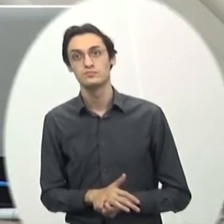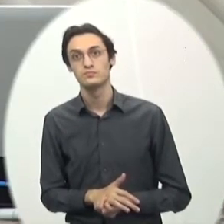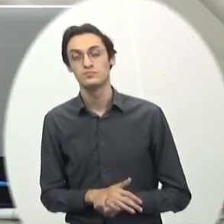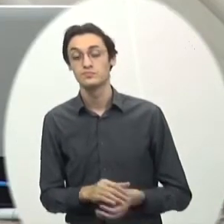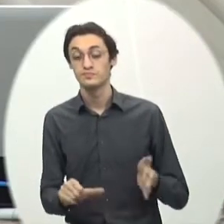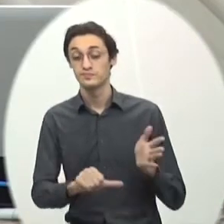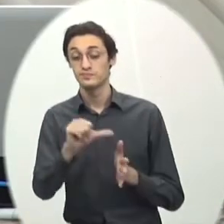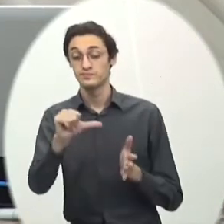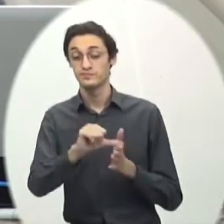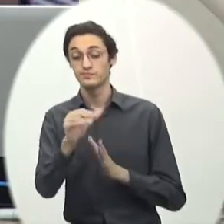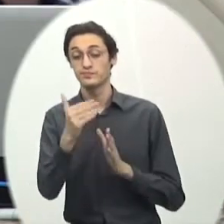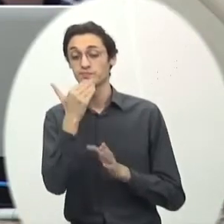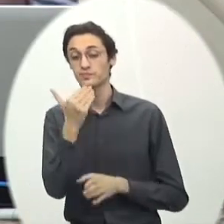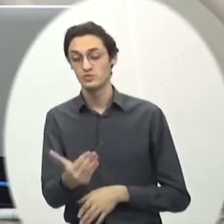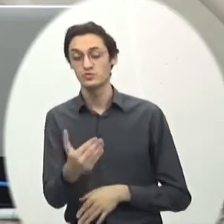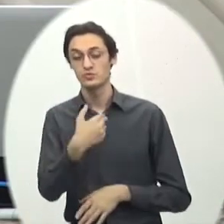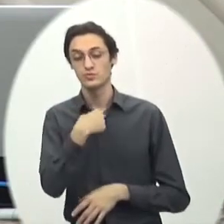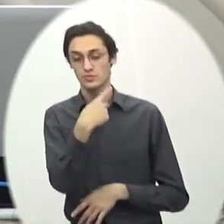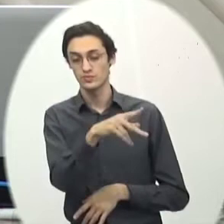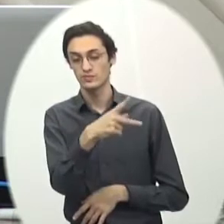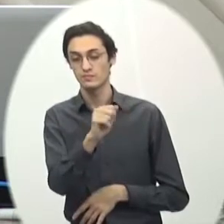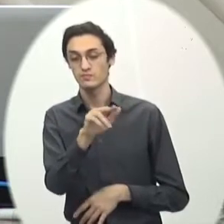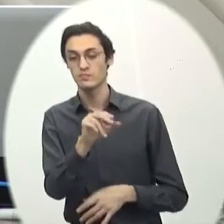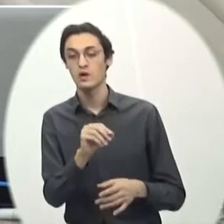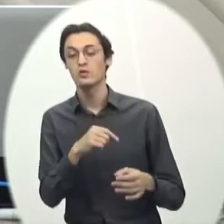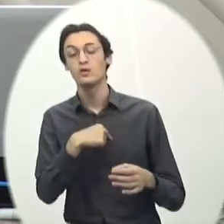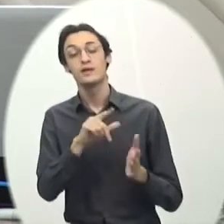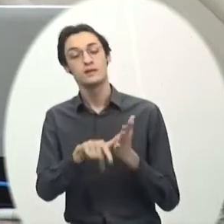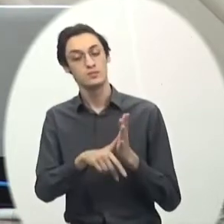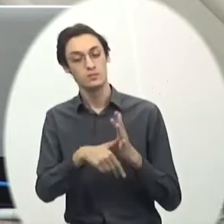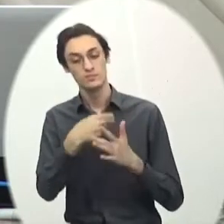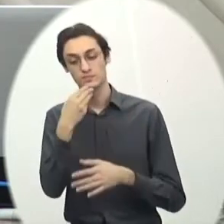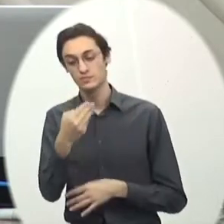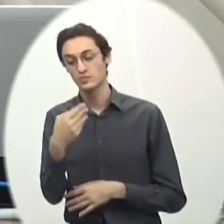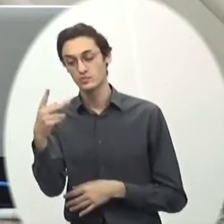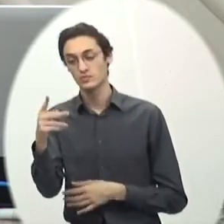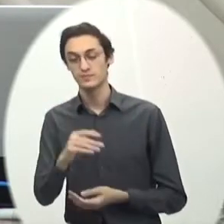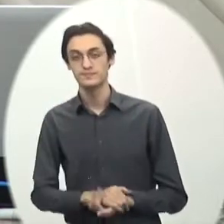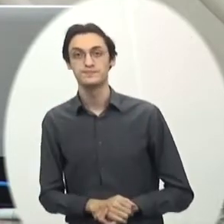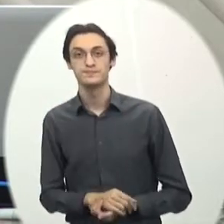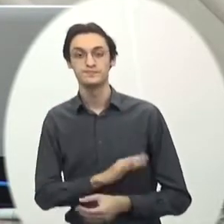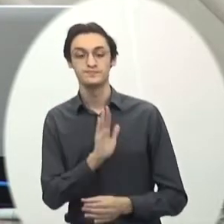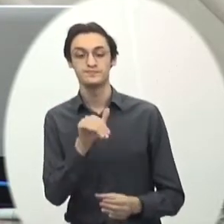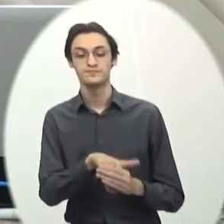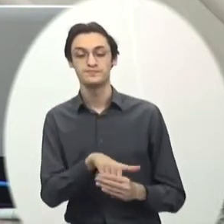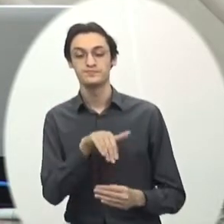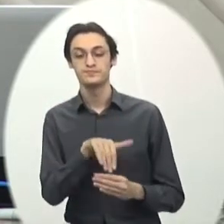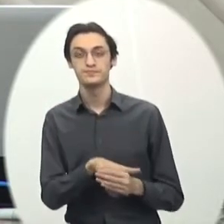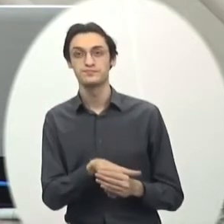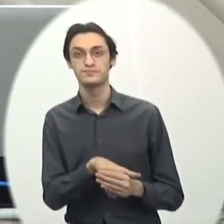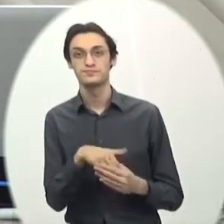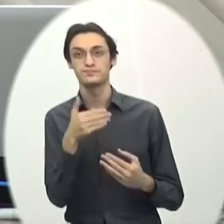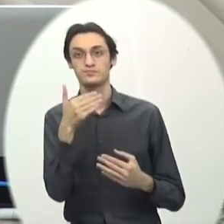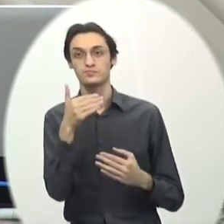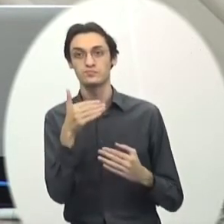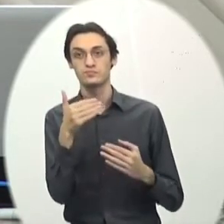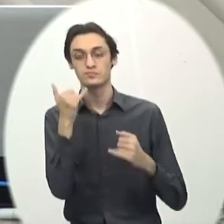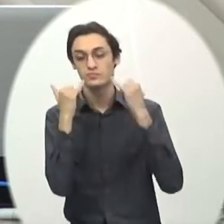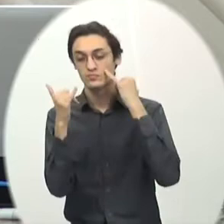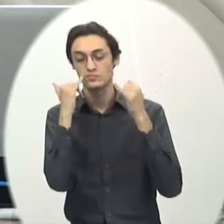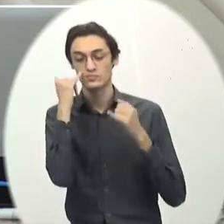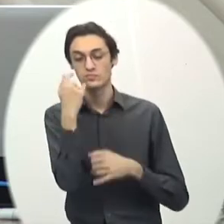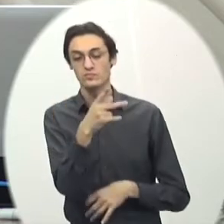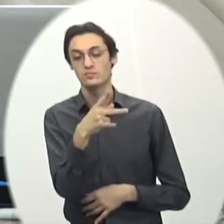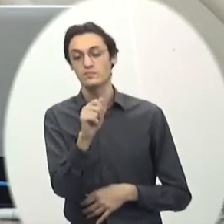do vereador Paulo Ferrares, depois nós fizemos o encaminhamento da sua... Então, em votação, a solicitação do vereador